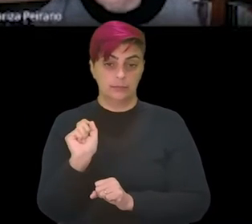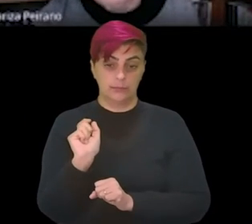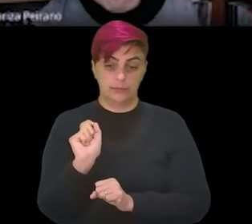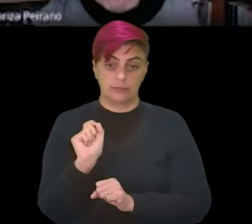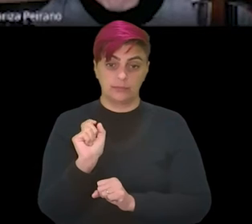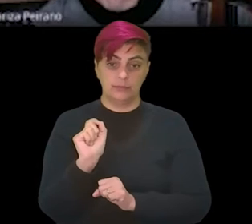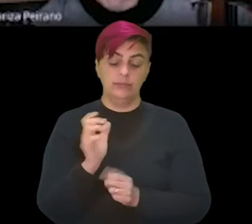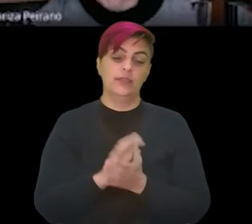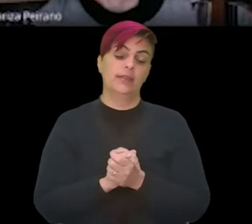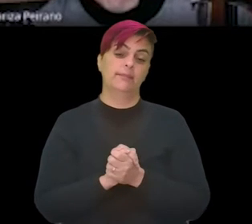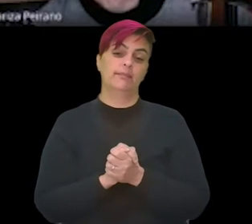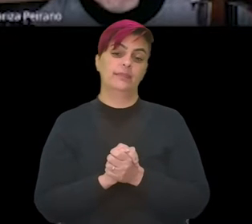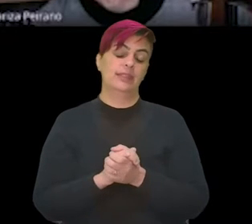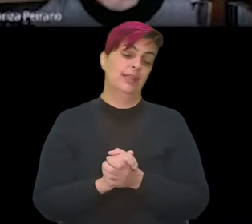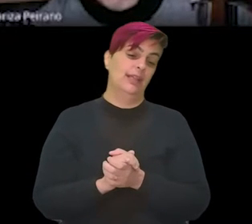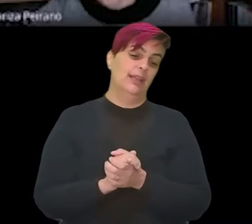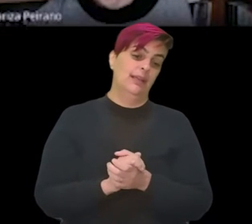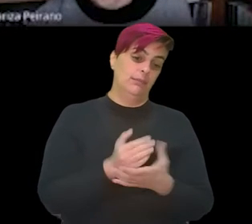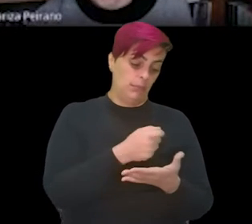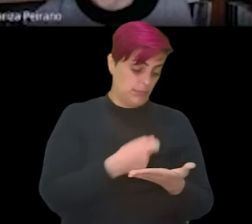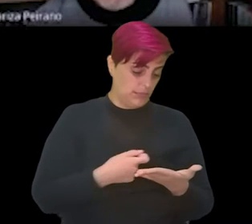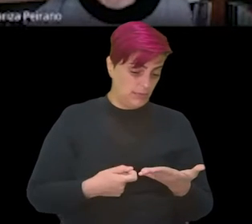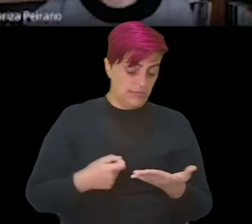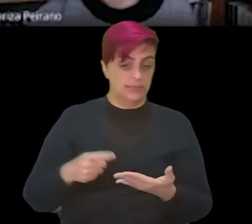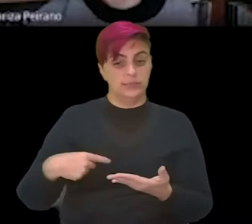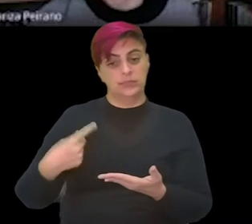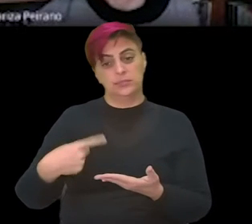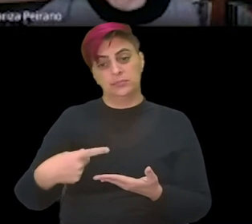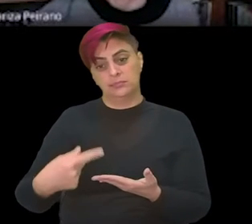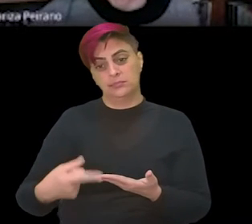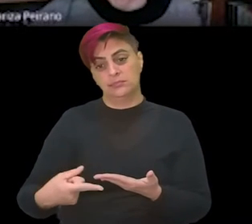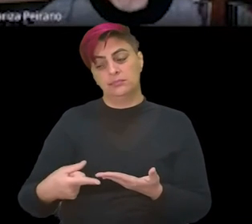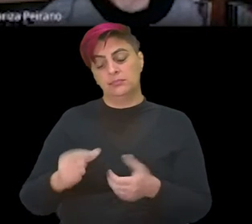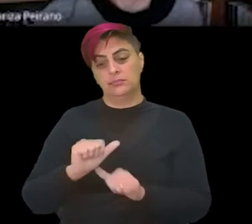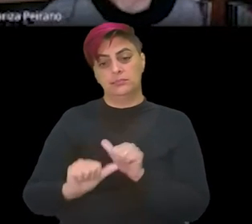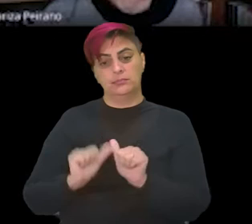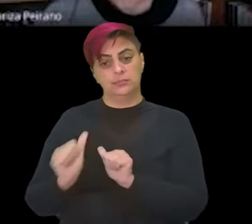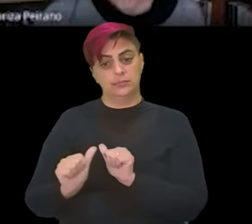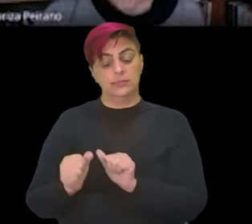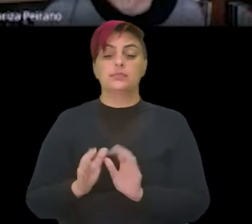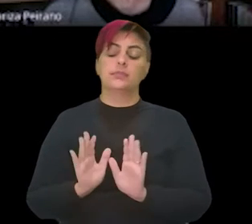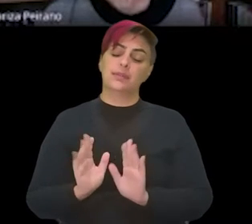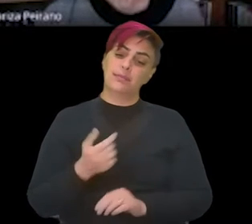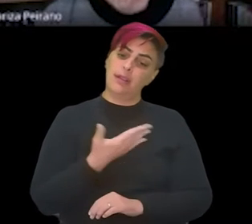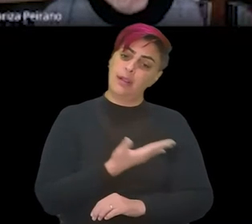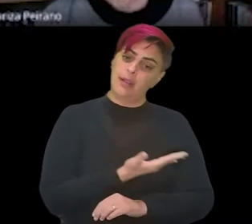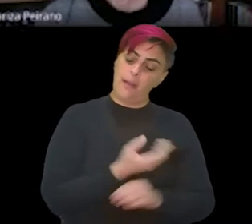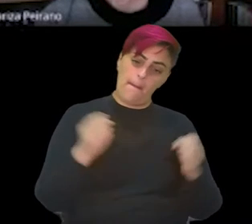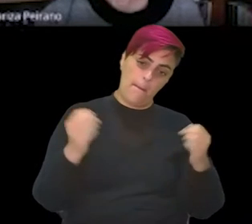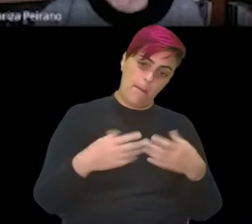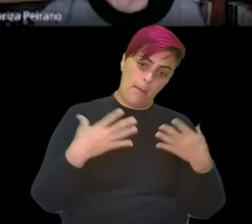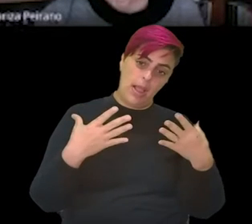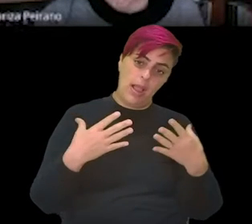o que se tornaria uma premissa décadas depois. Na magia, a linguagem é a mesma que se